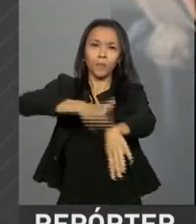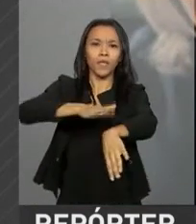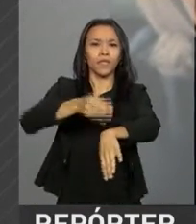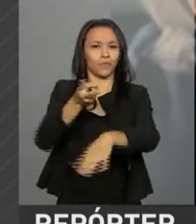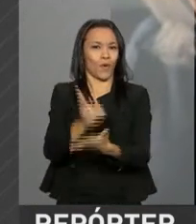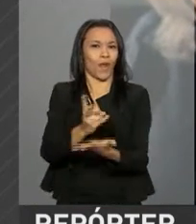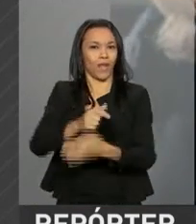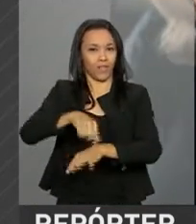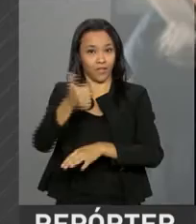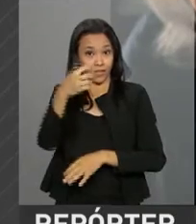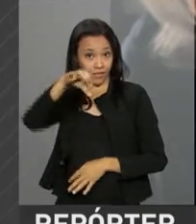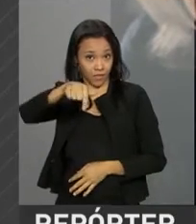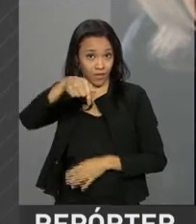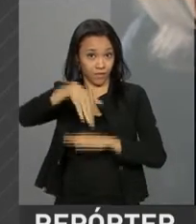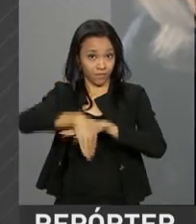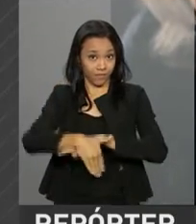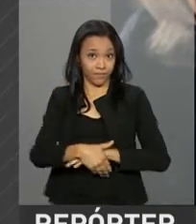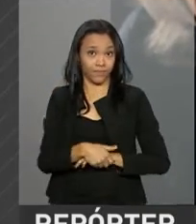horário, 19 horas.